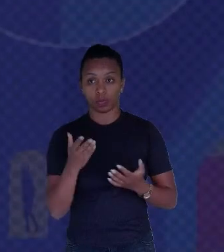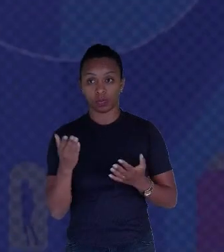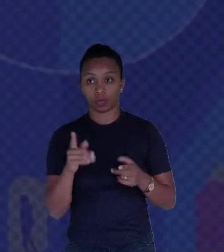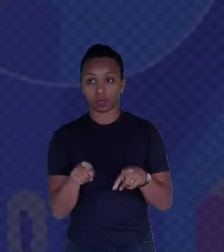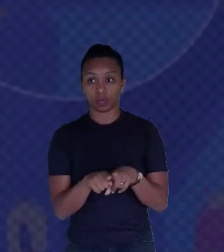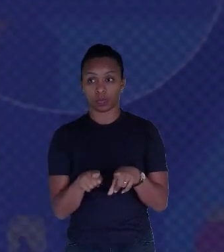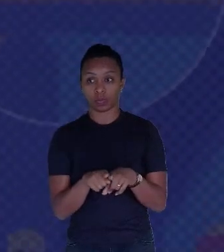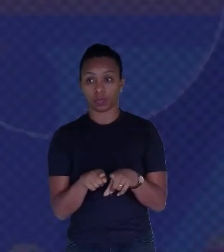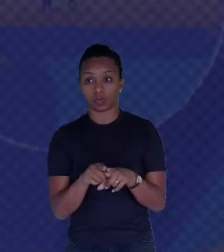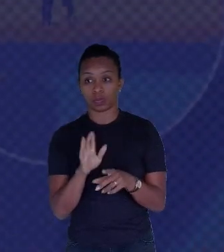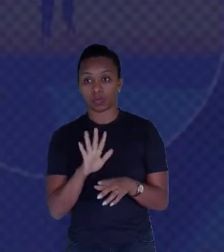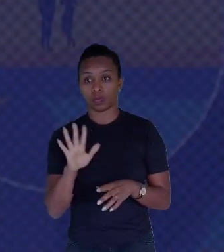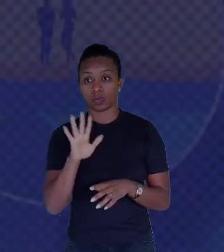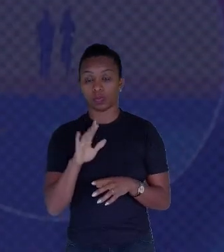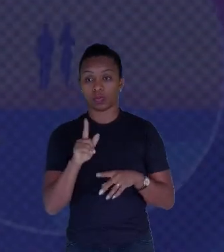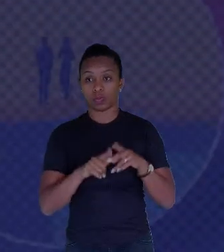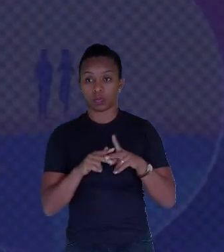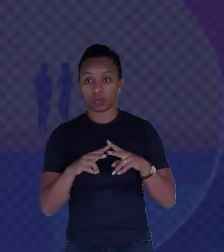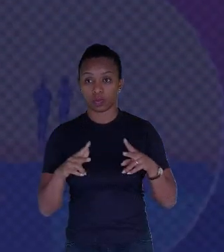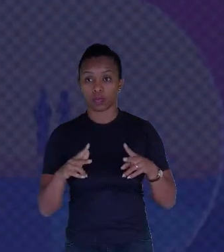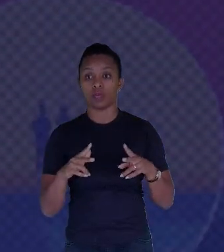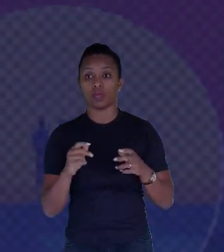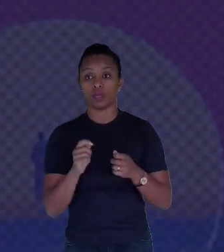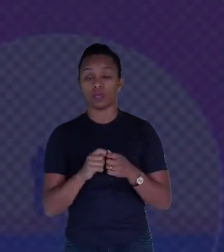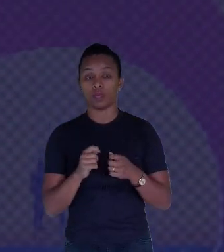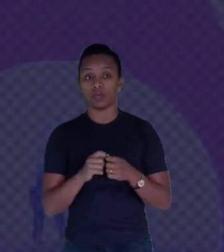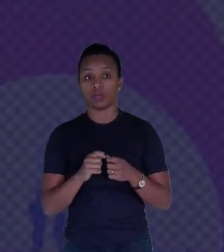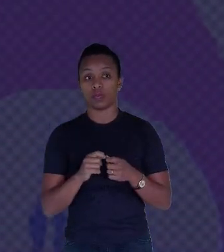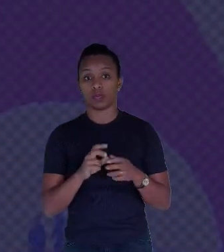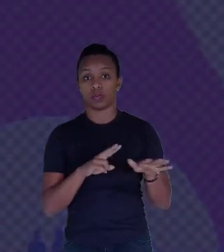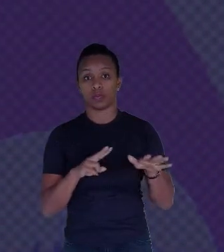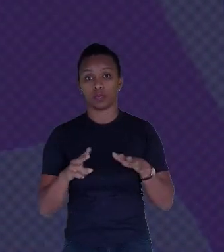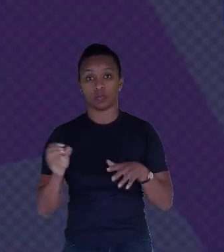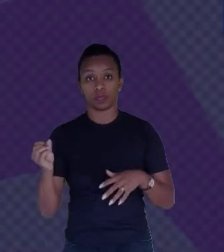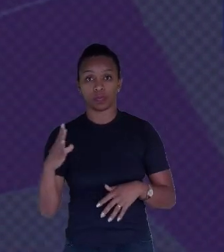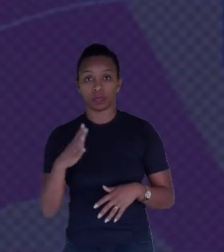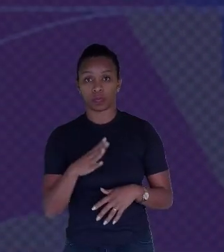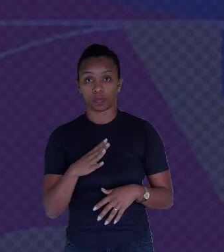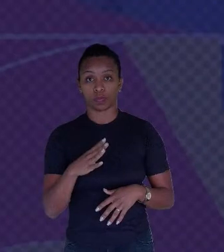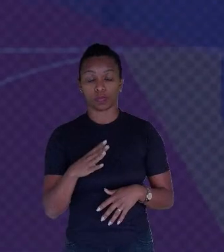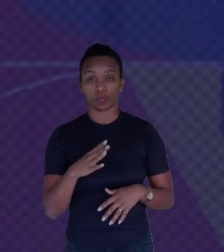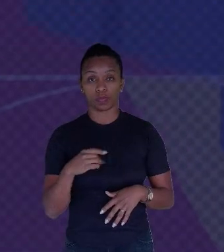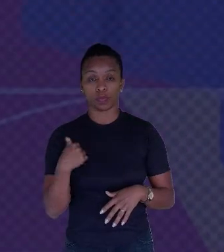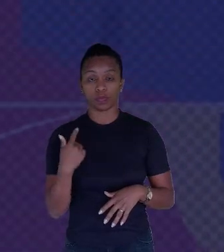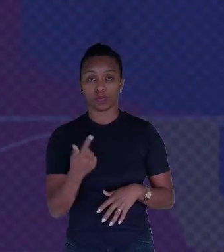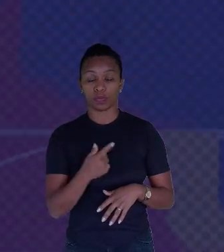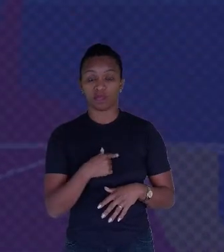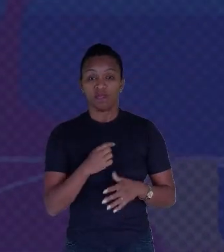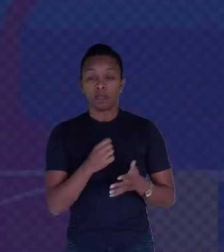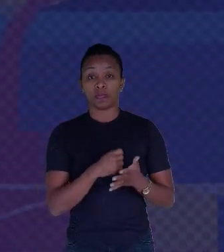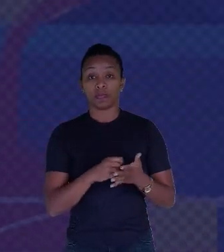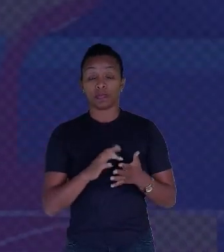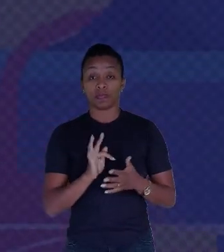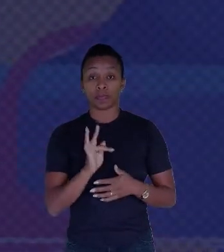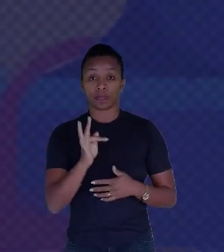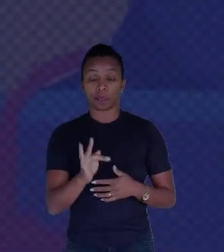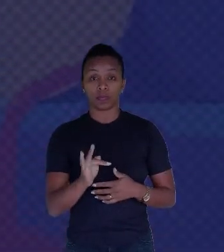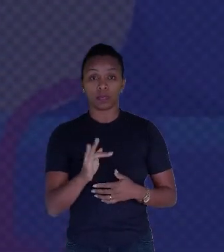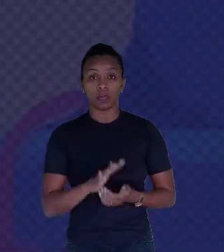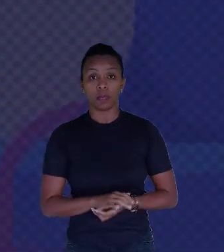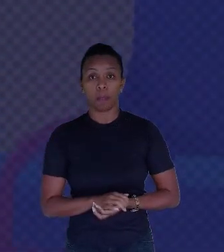também é uma imagem da ferramenta feita para a Semana de oração e para nossa agenda de